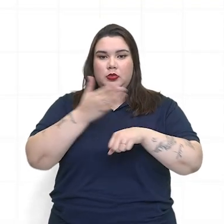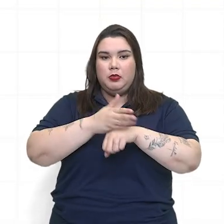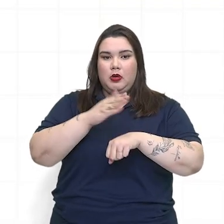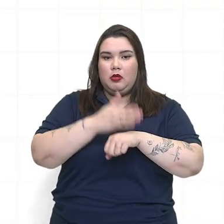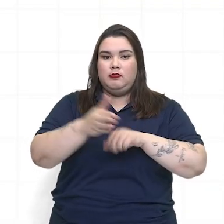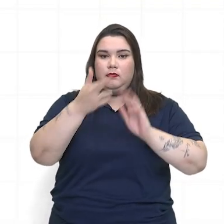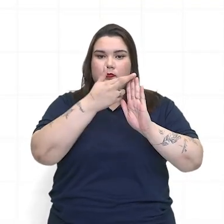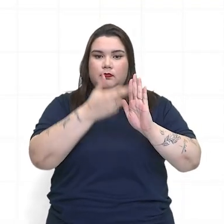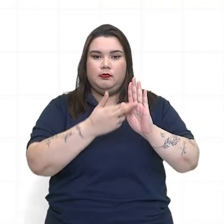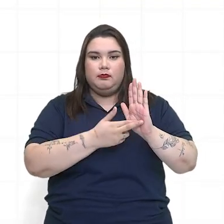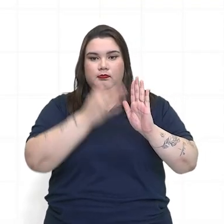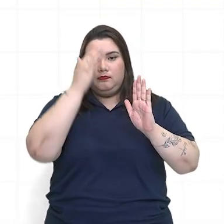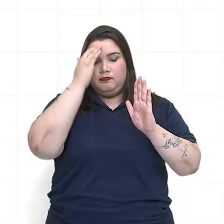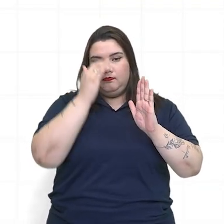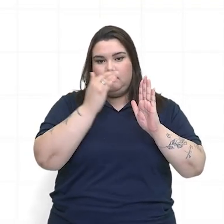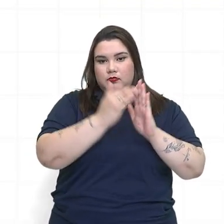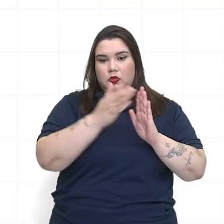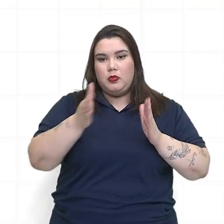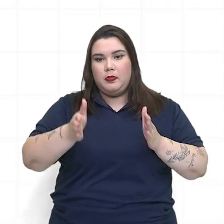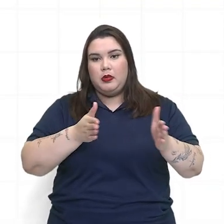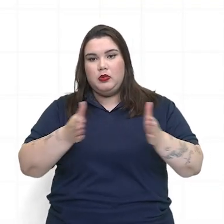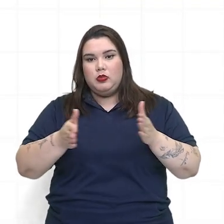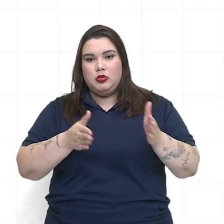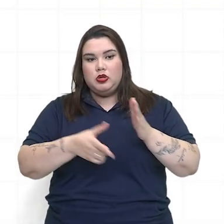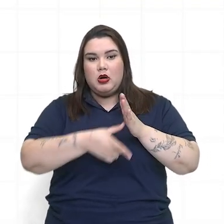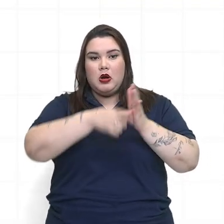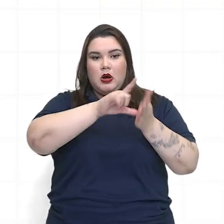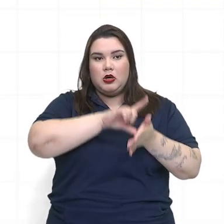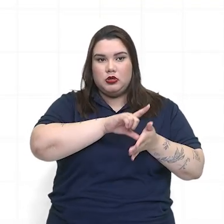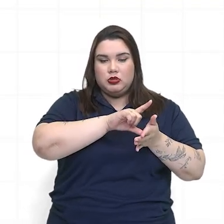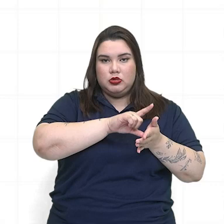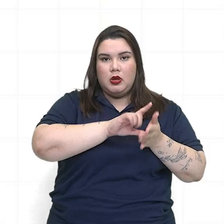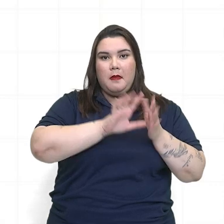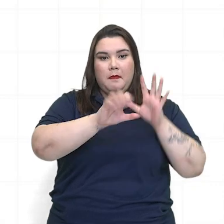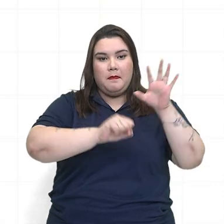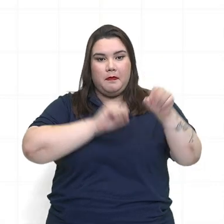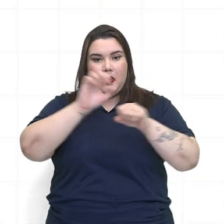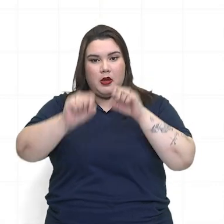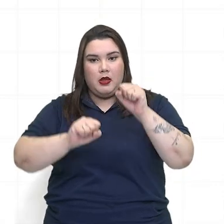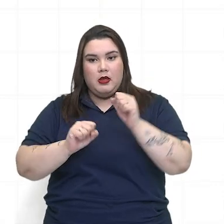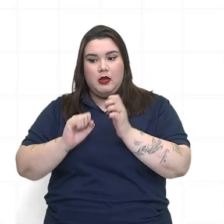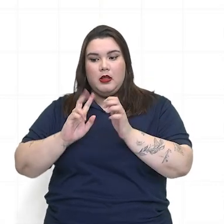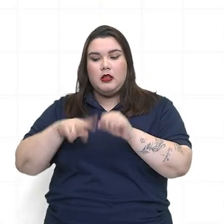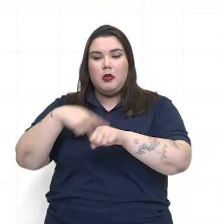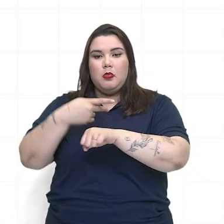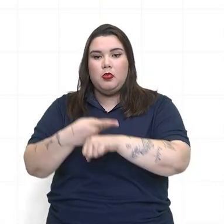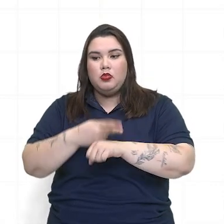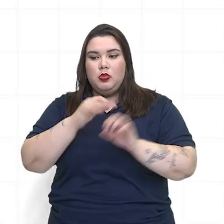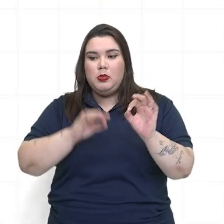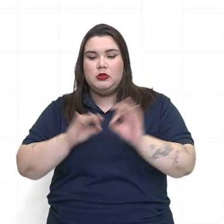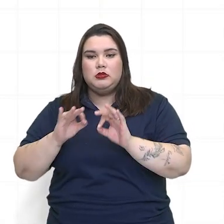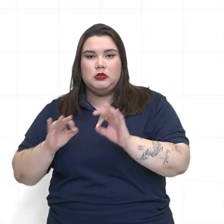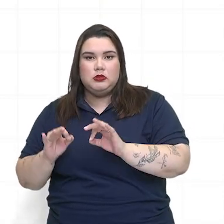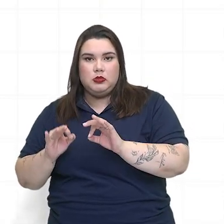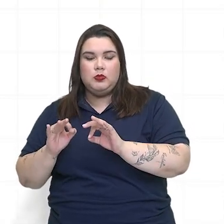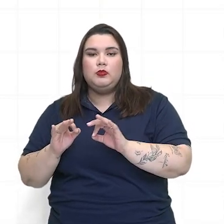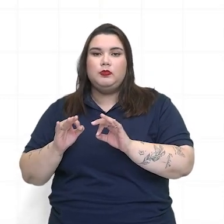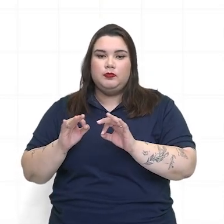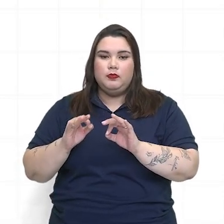a serem adotadas ao longo das etapas de pré-coleta, coleta, pós-coleta da castanha da